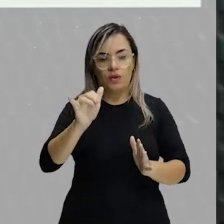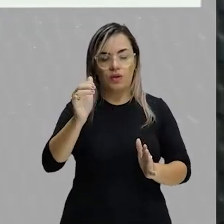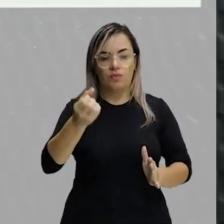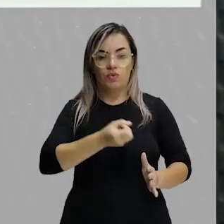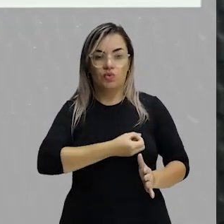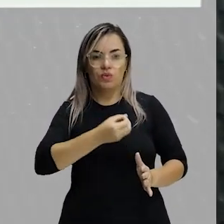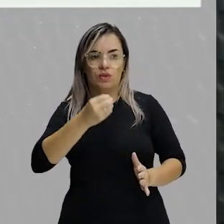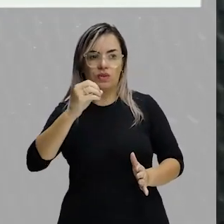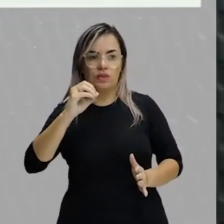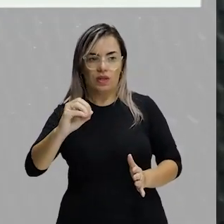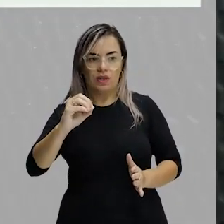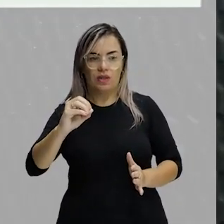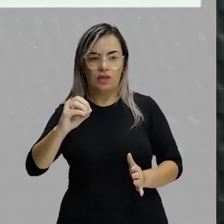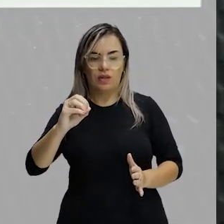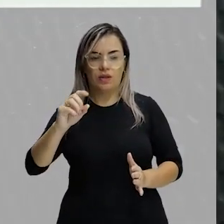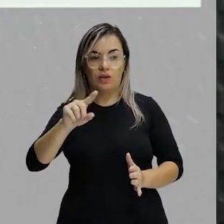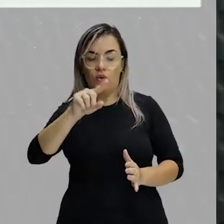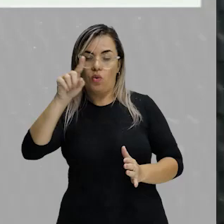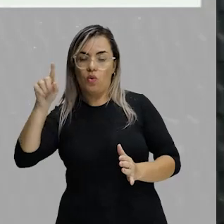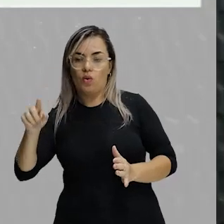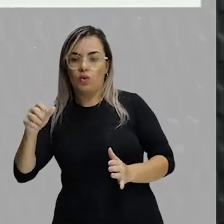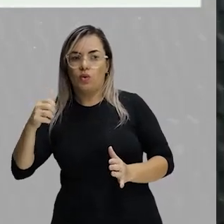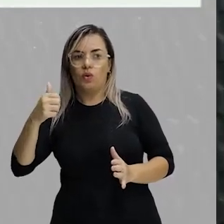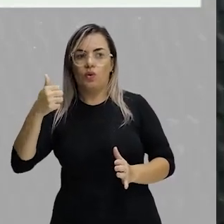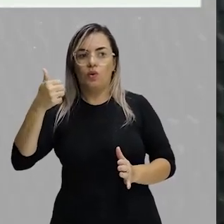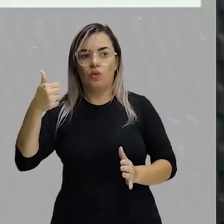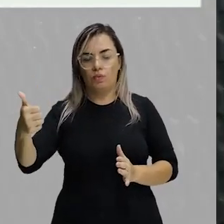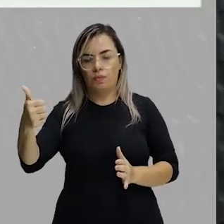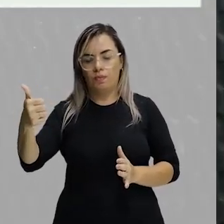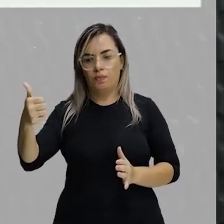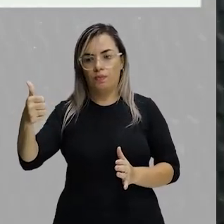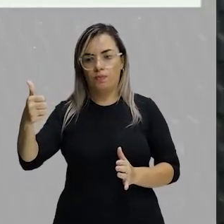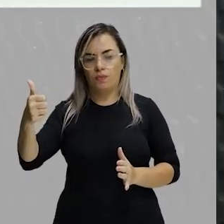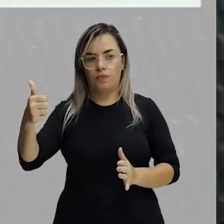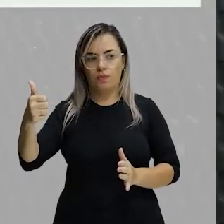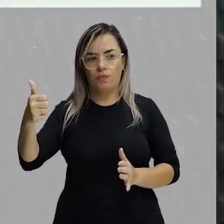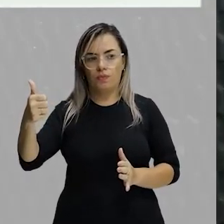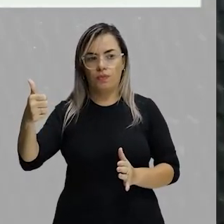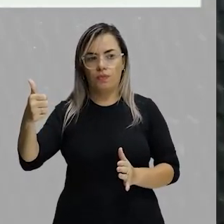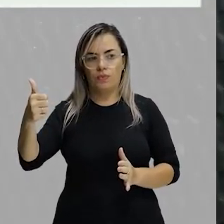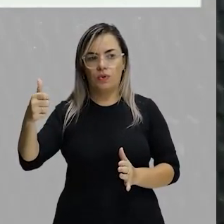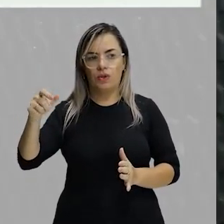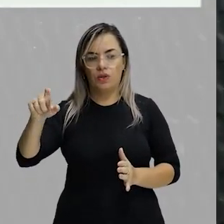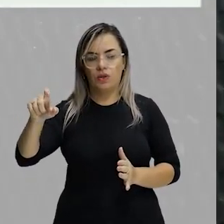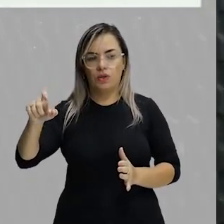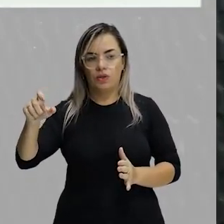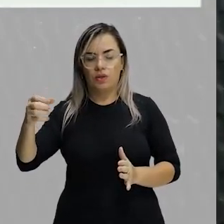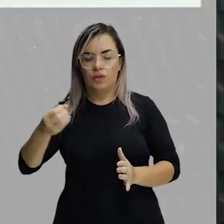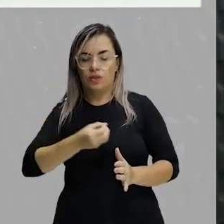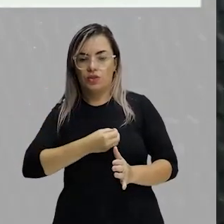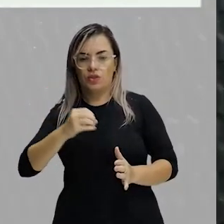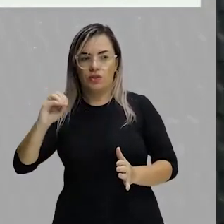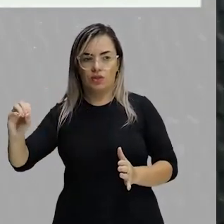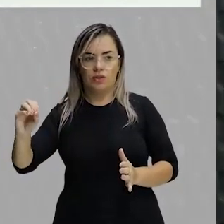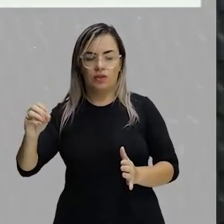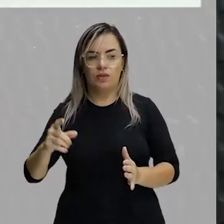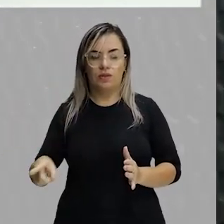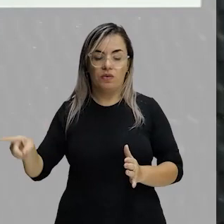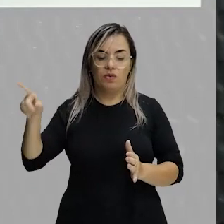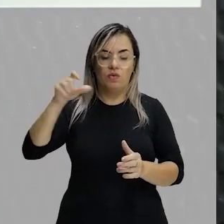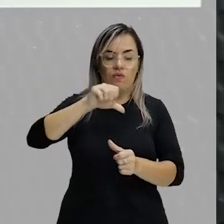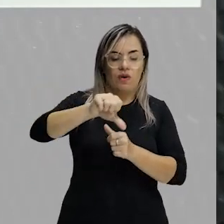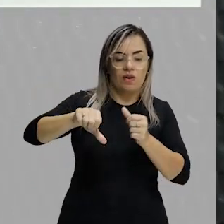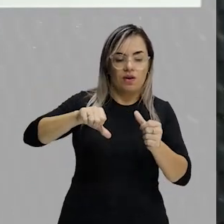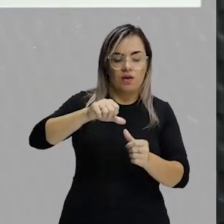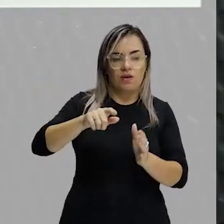Como eles estão dentro da fórmula positivo, ele vem para as coordenadas negativas. Então, o centro vai ter